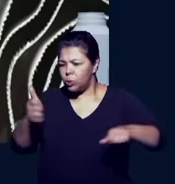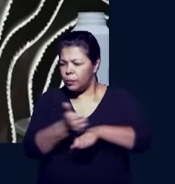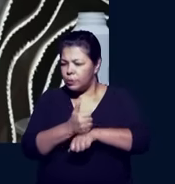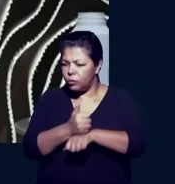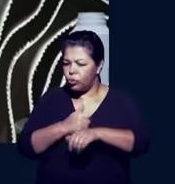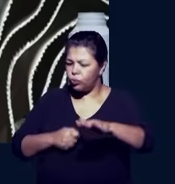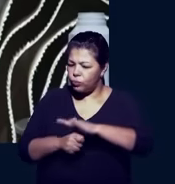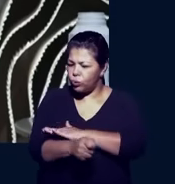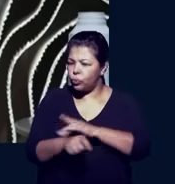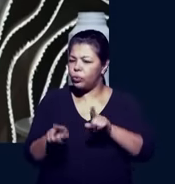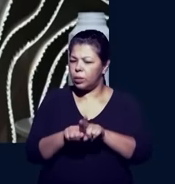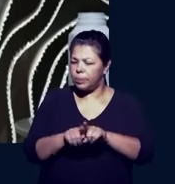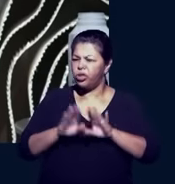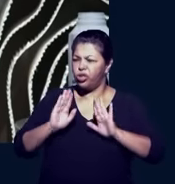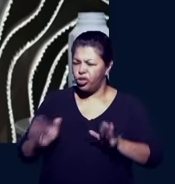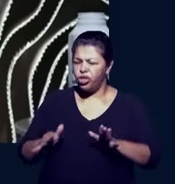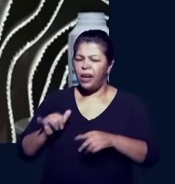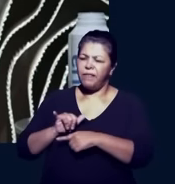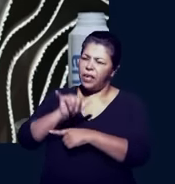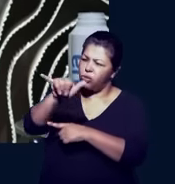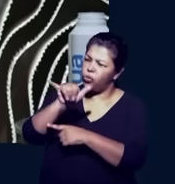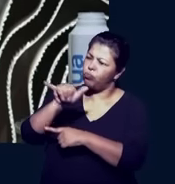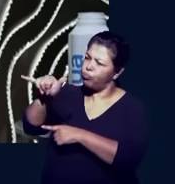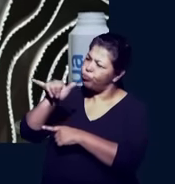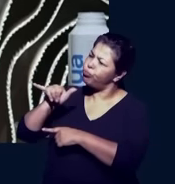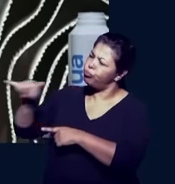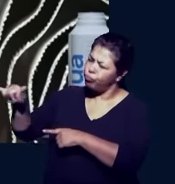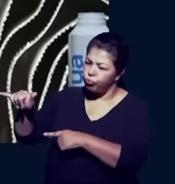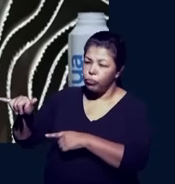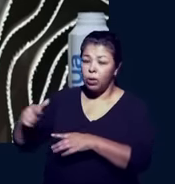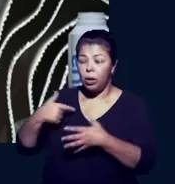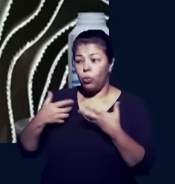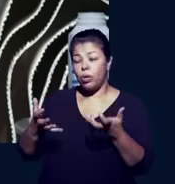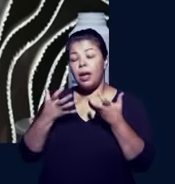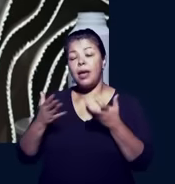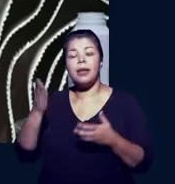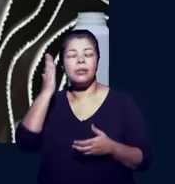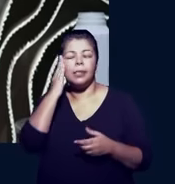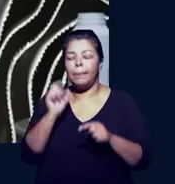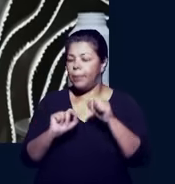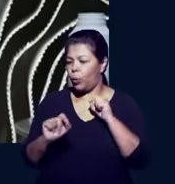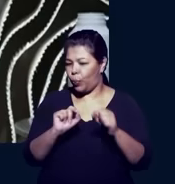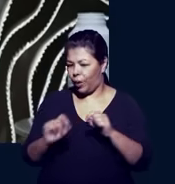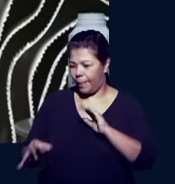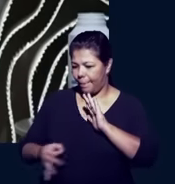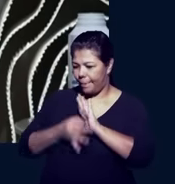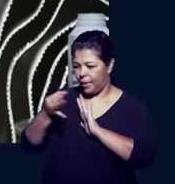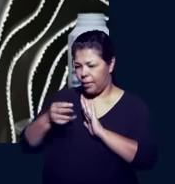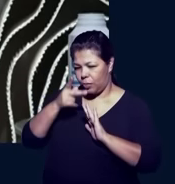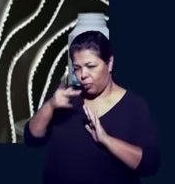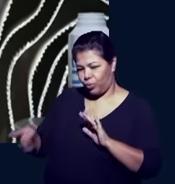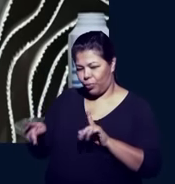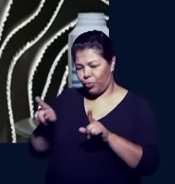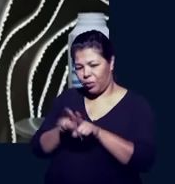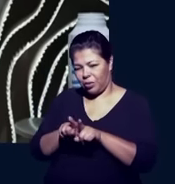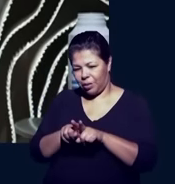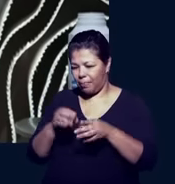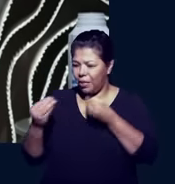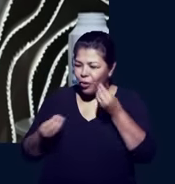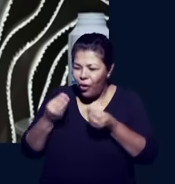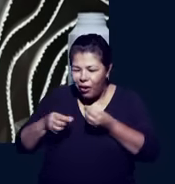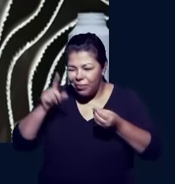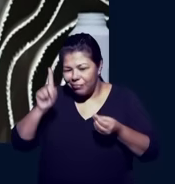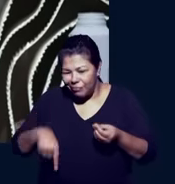lá fora foi pra Singapura pra Arabia Saudita e eu queria trazer um pouco dessa dessa relação enfim dessa